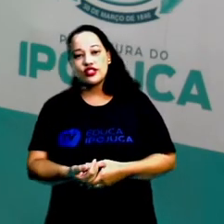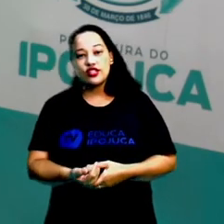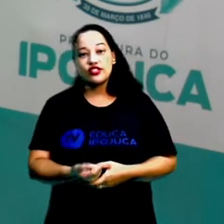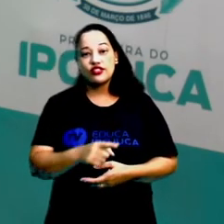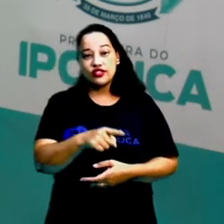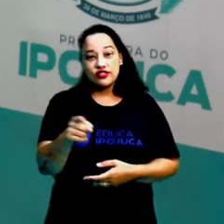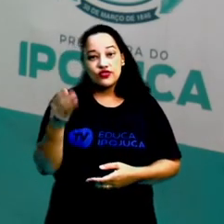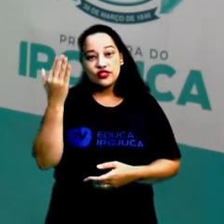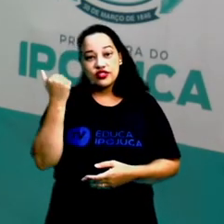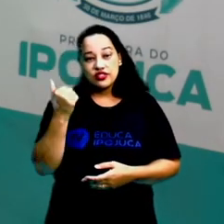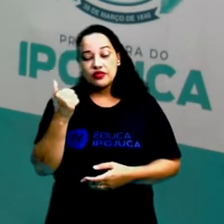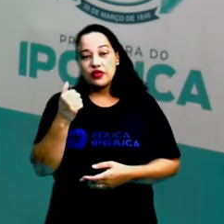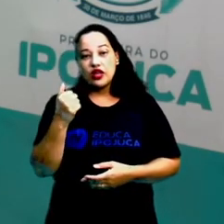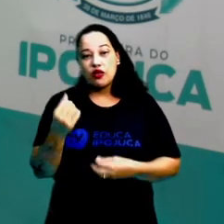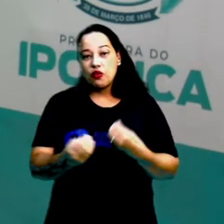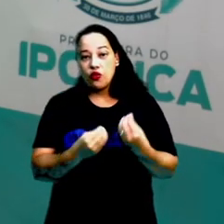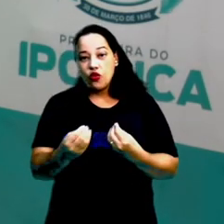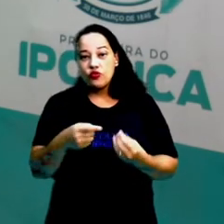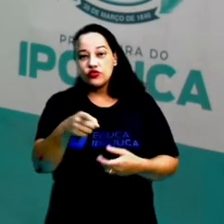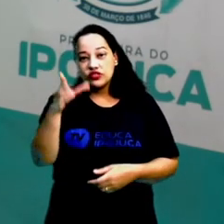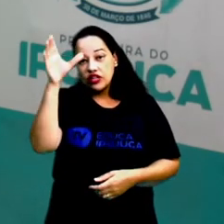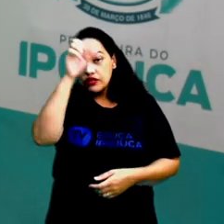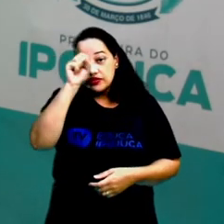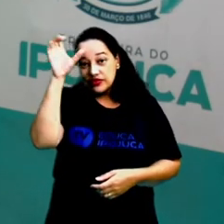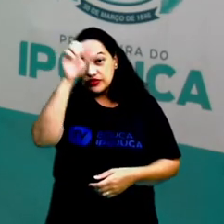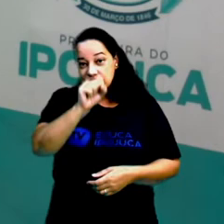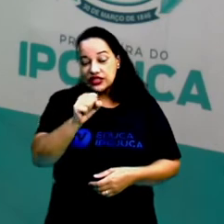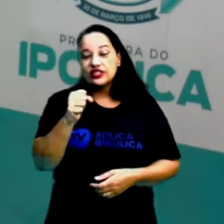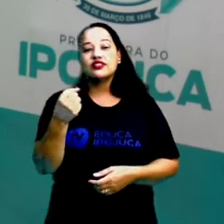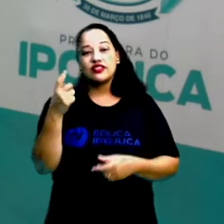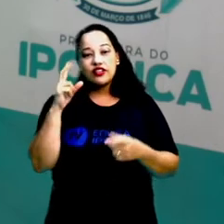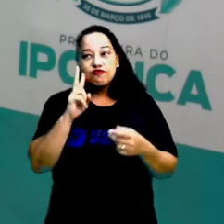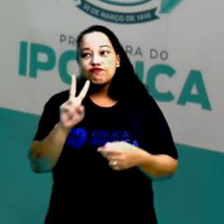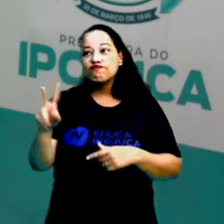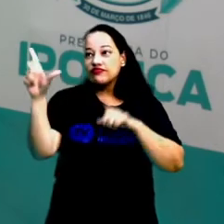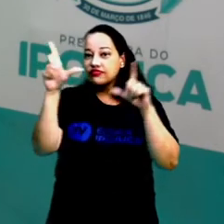acompanhar vocês e o seu aprendizado assistindo às